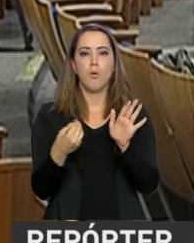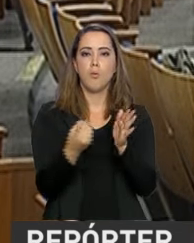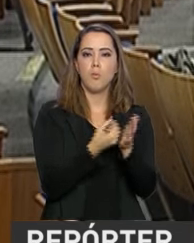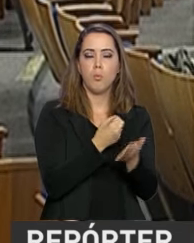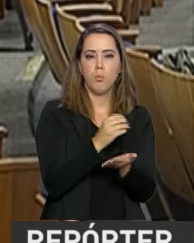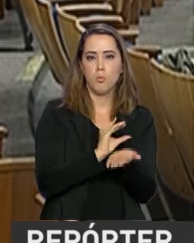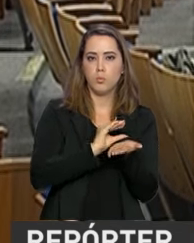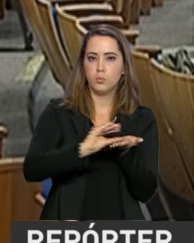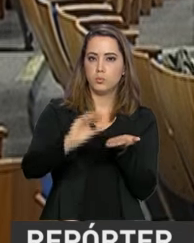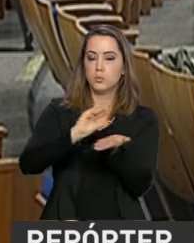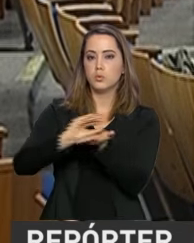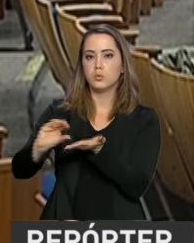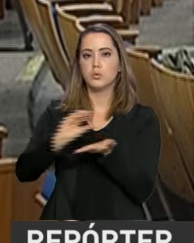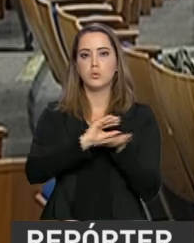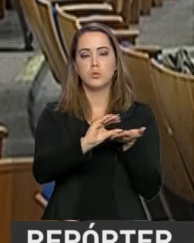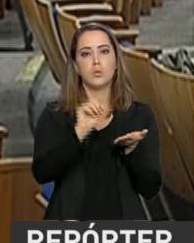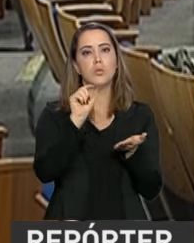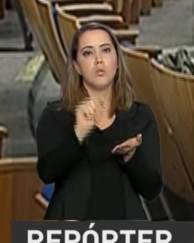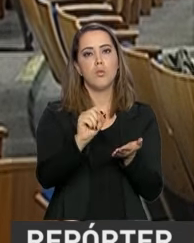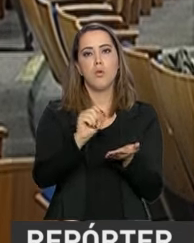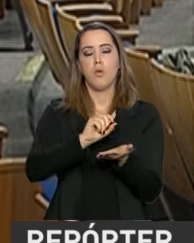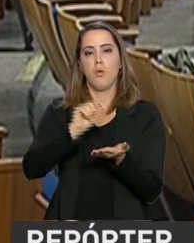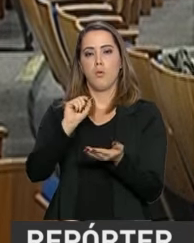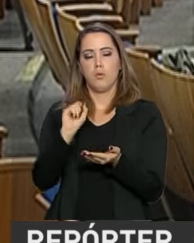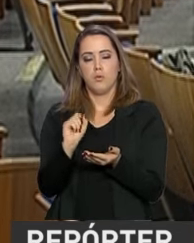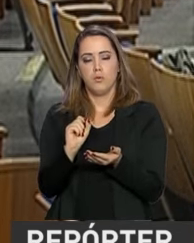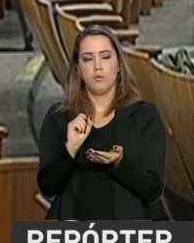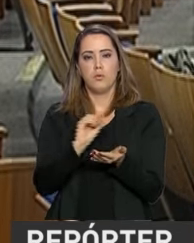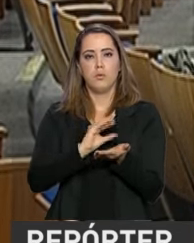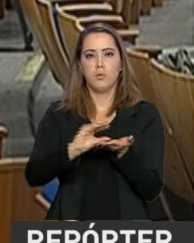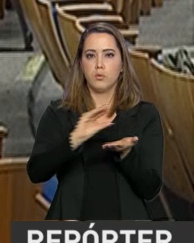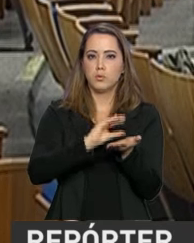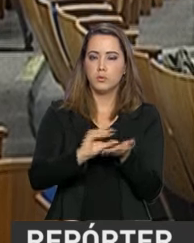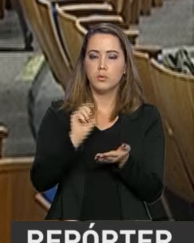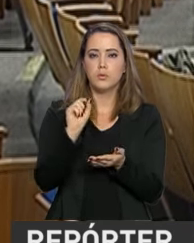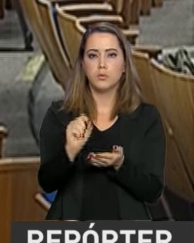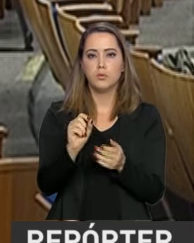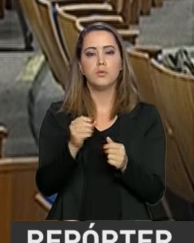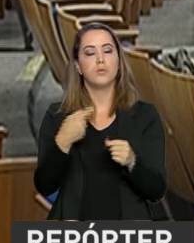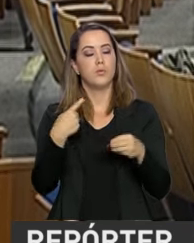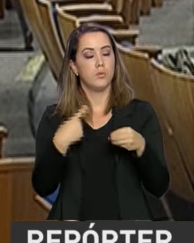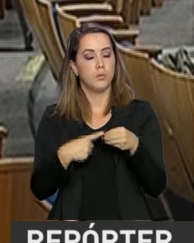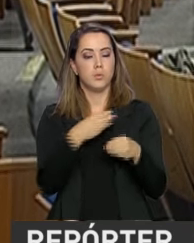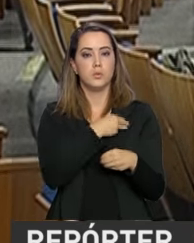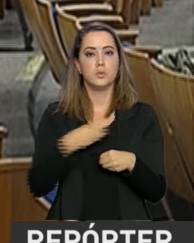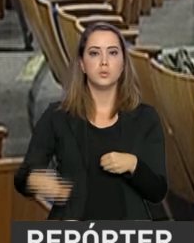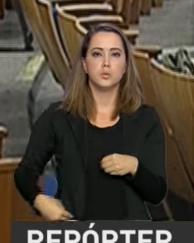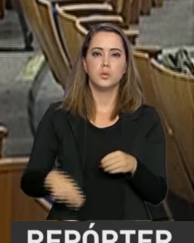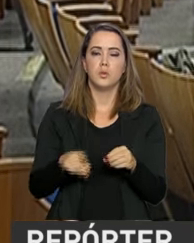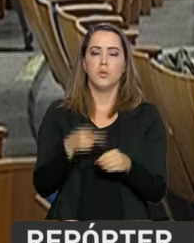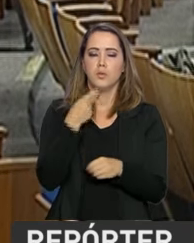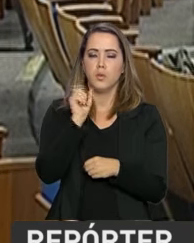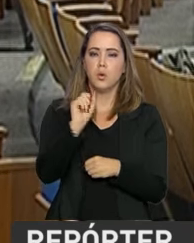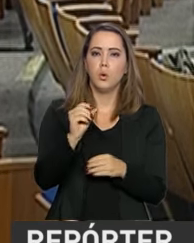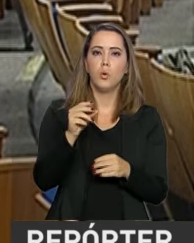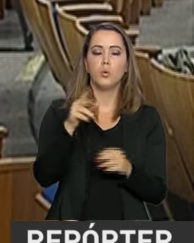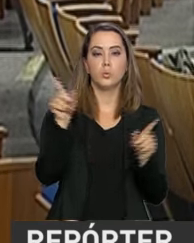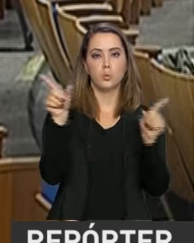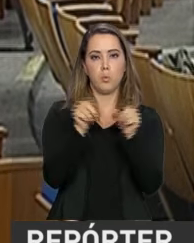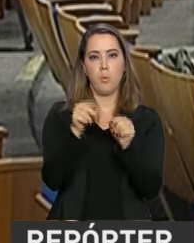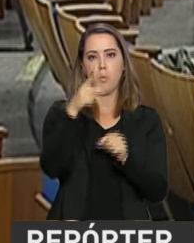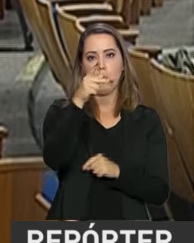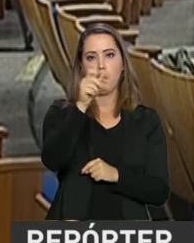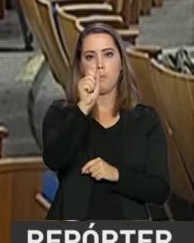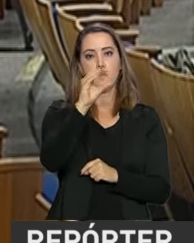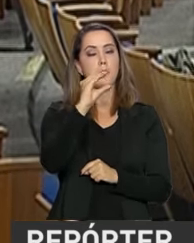últimos anos. Ele fez isso citando alguns programas como PAC, o Programa de Aceleração do Crescimento, as obras de saneamento básico e de mobilidade